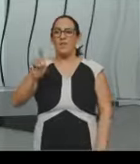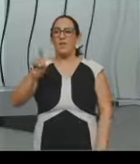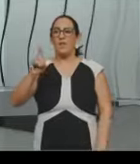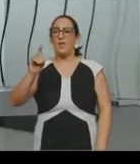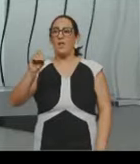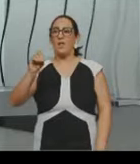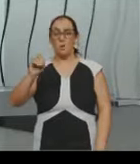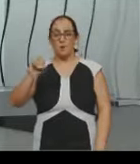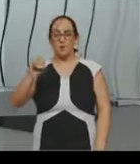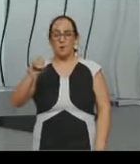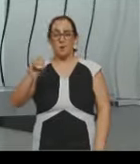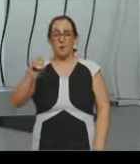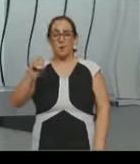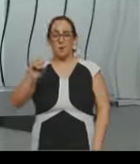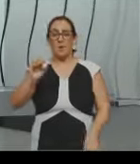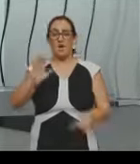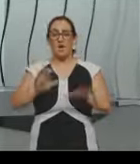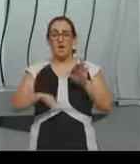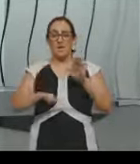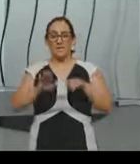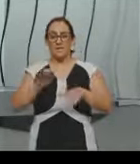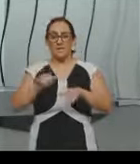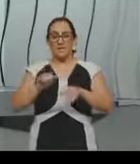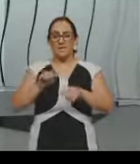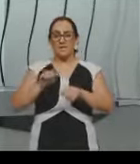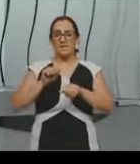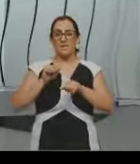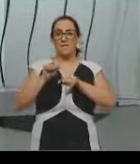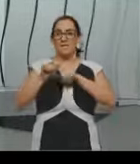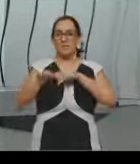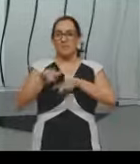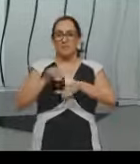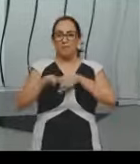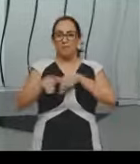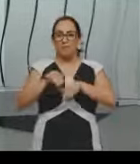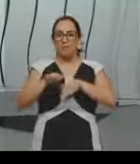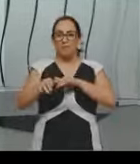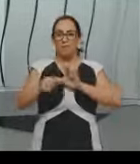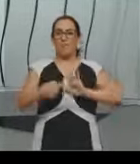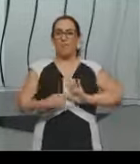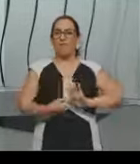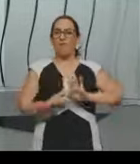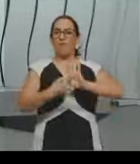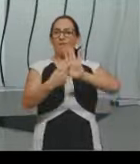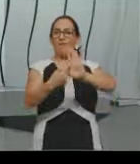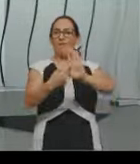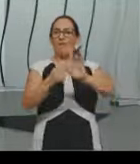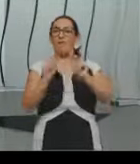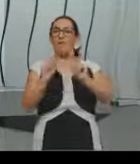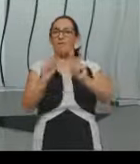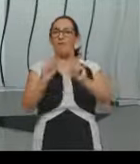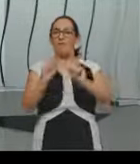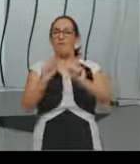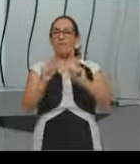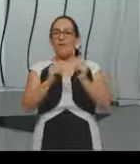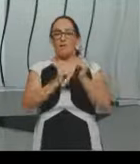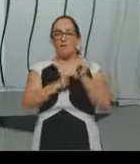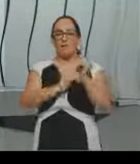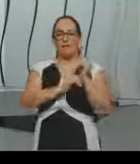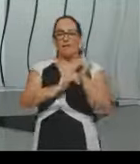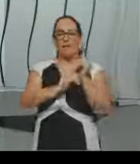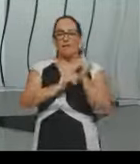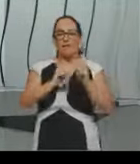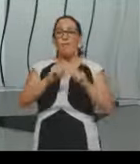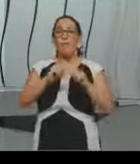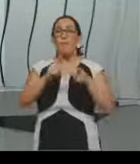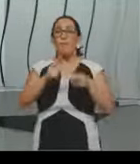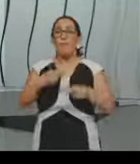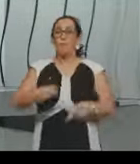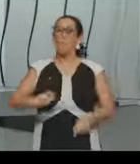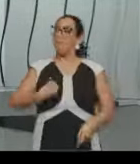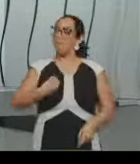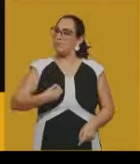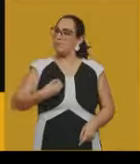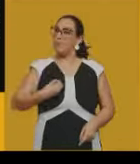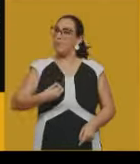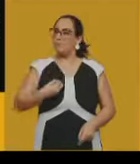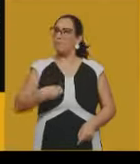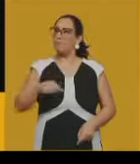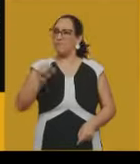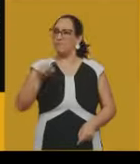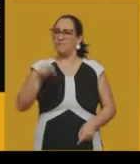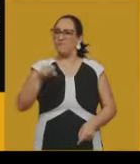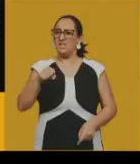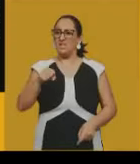muitas vezes as manifestações elas não são explícitas, o que torna mais difícil o combate, mas elas estão presentes no dia a dia, seja